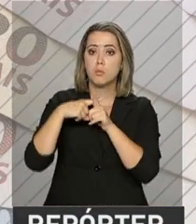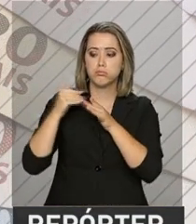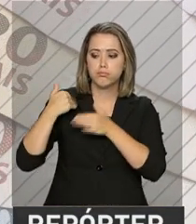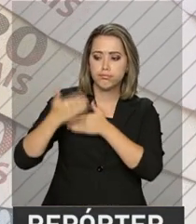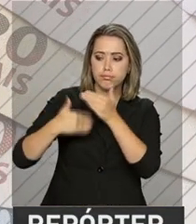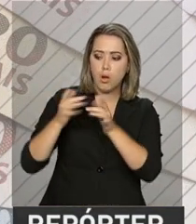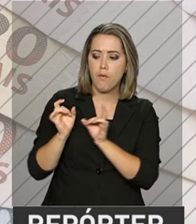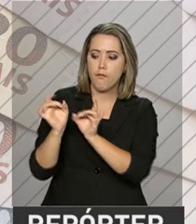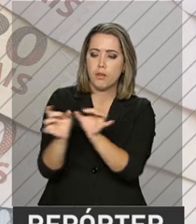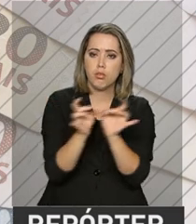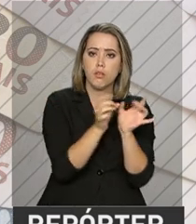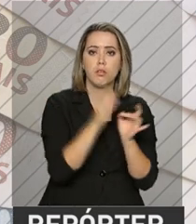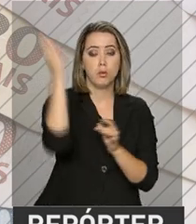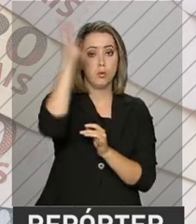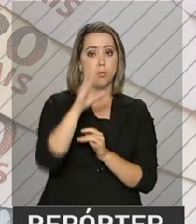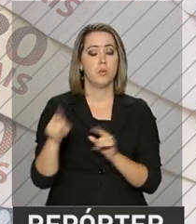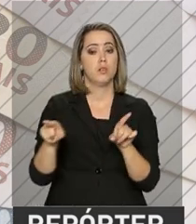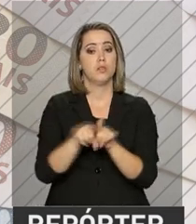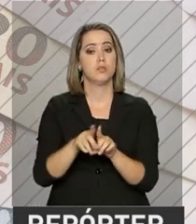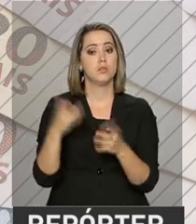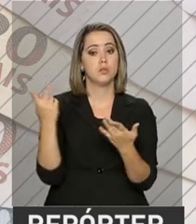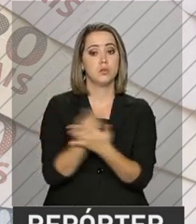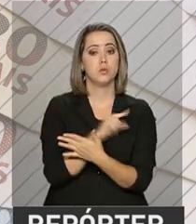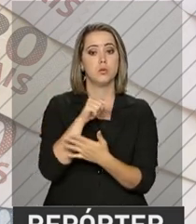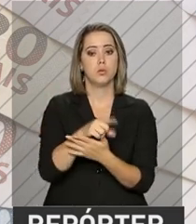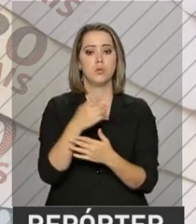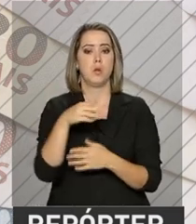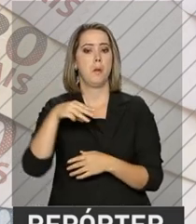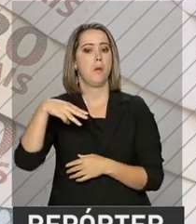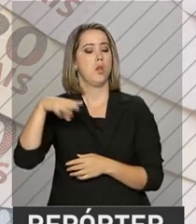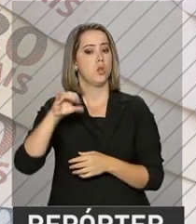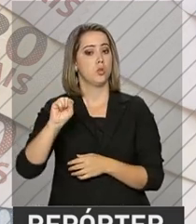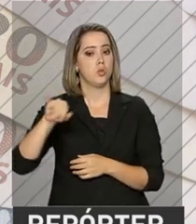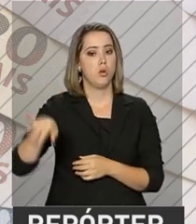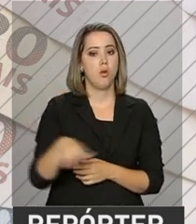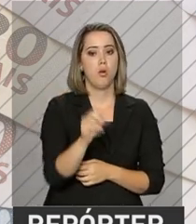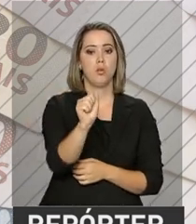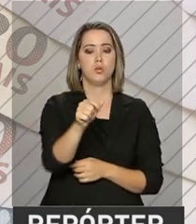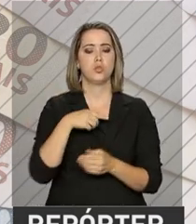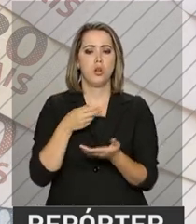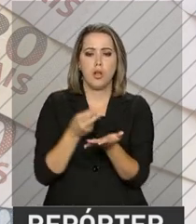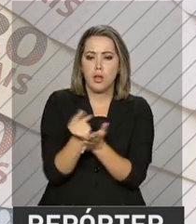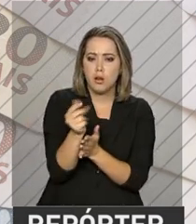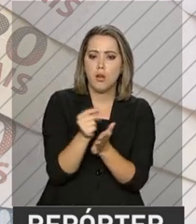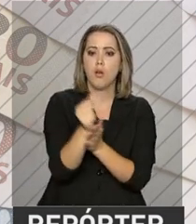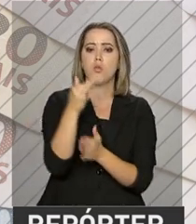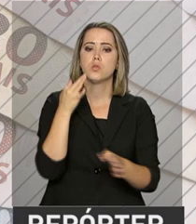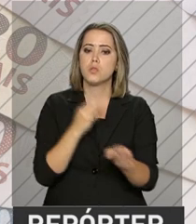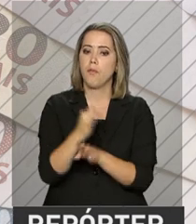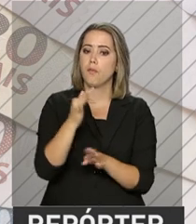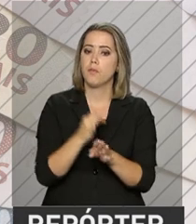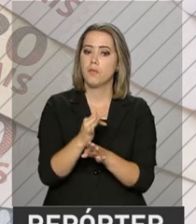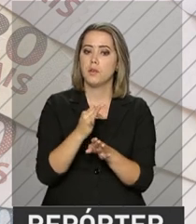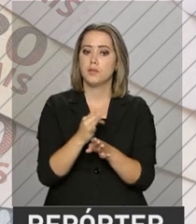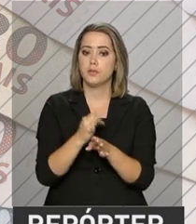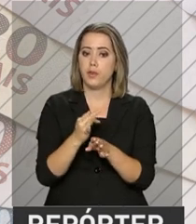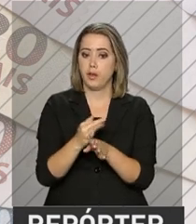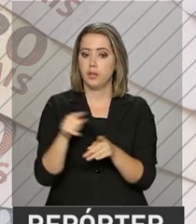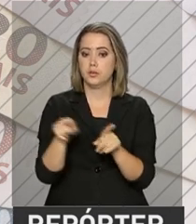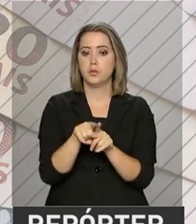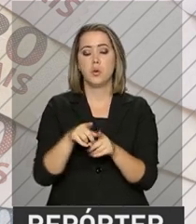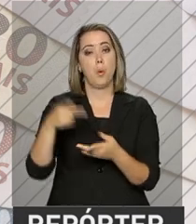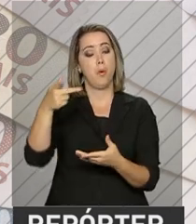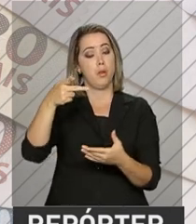nos primeiros quatro meses do ano foi puxado por produtos como soja em grãos minério de ferro e petróleo bruto e as importações